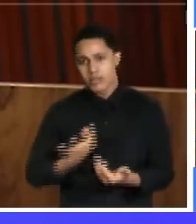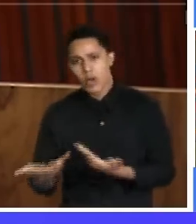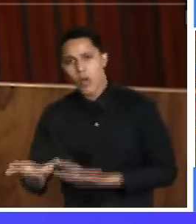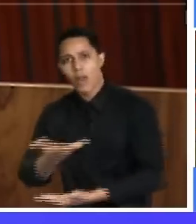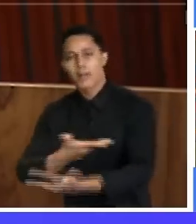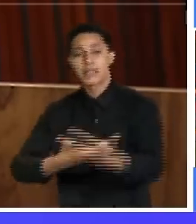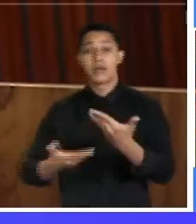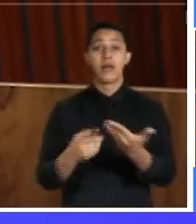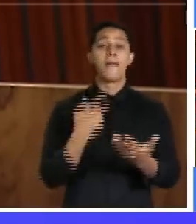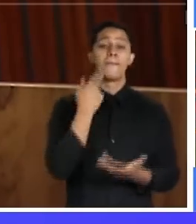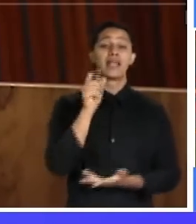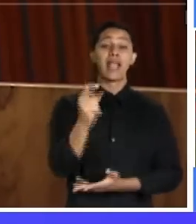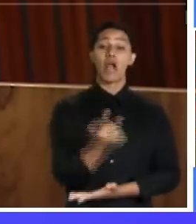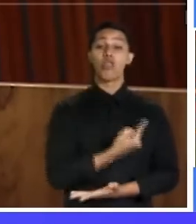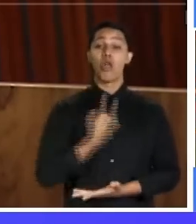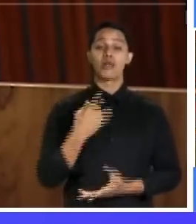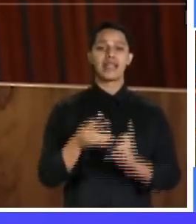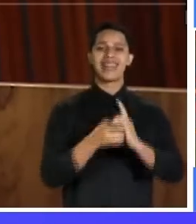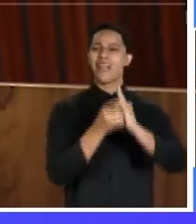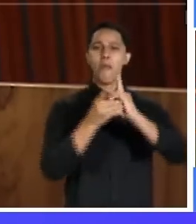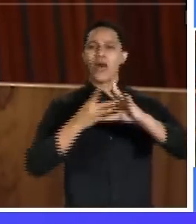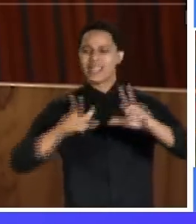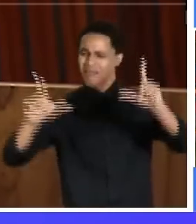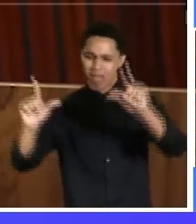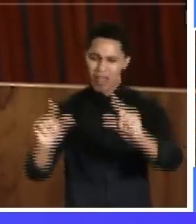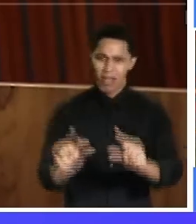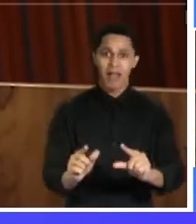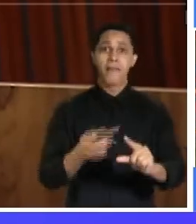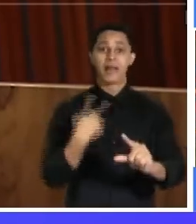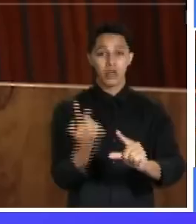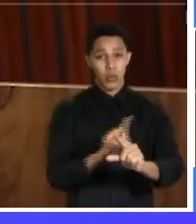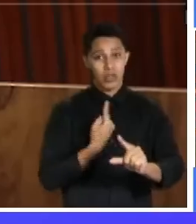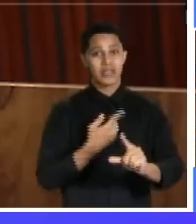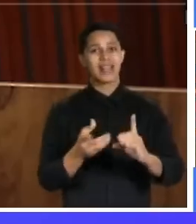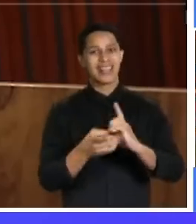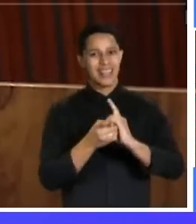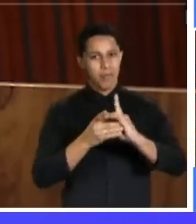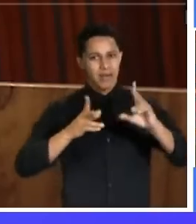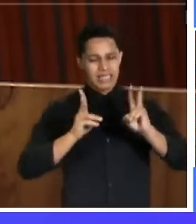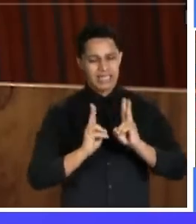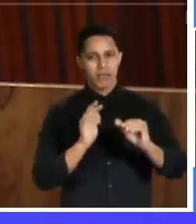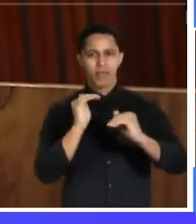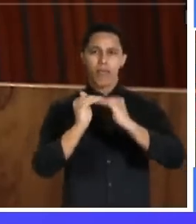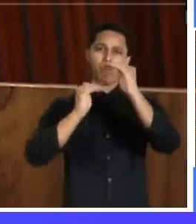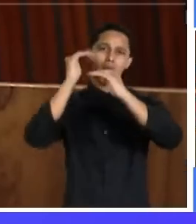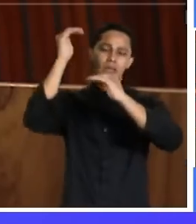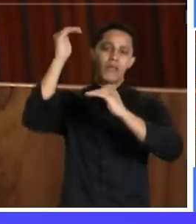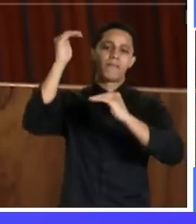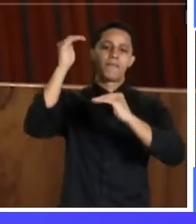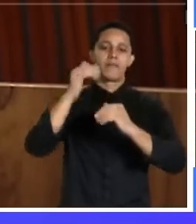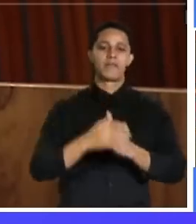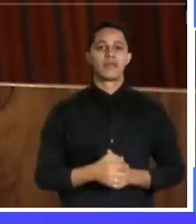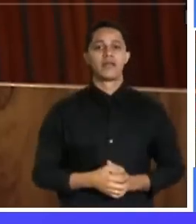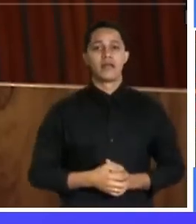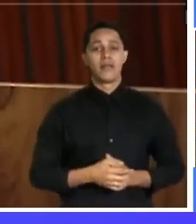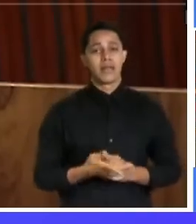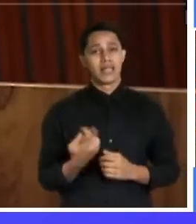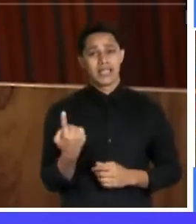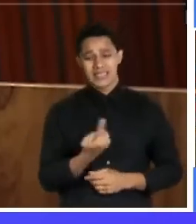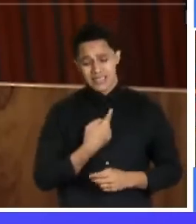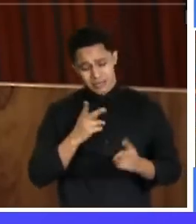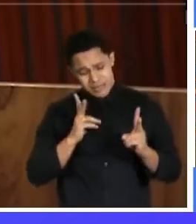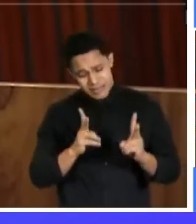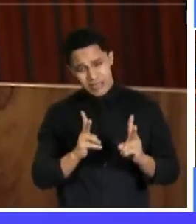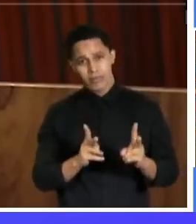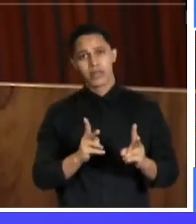para punir as milícias digitais e a difusão de mensagens do ódio isso ficou